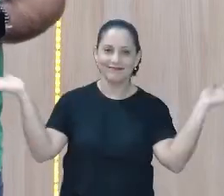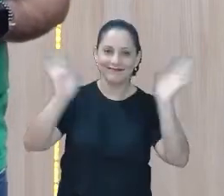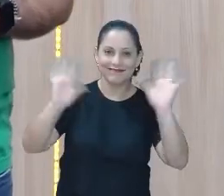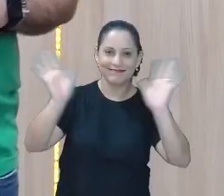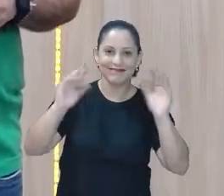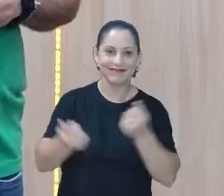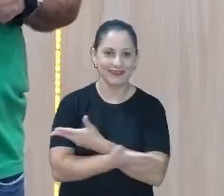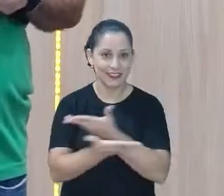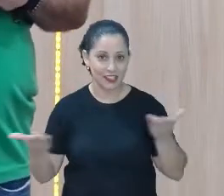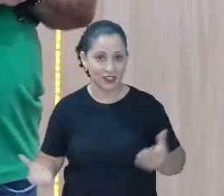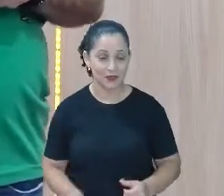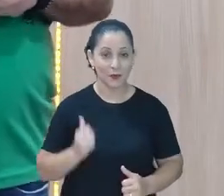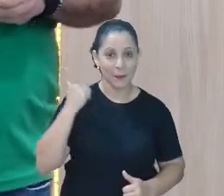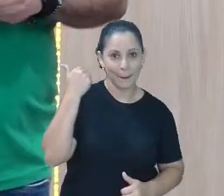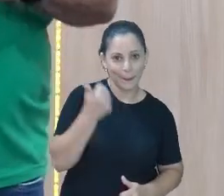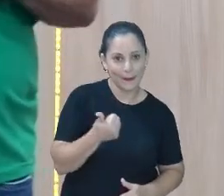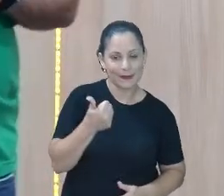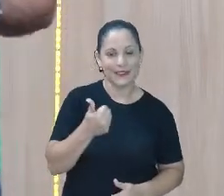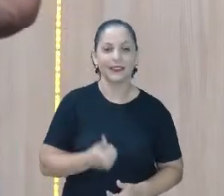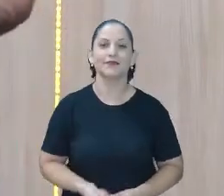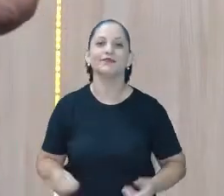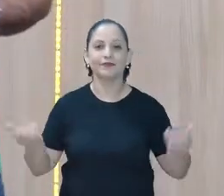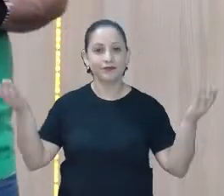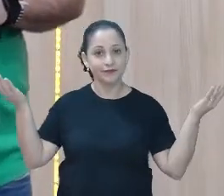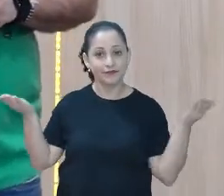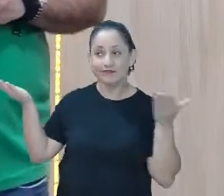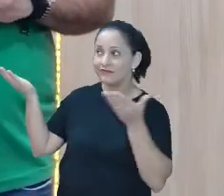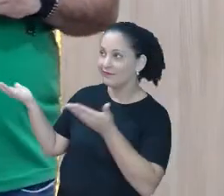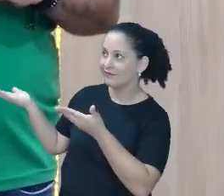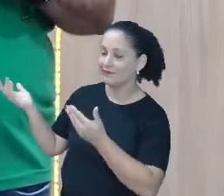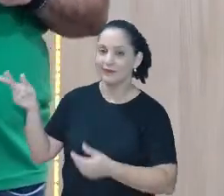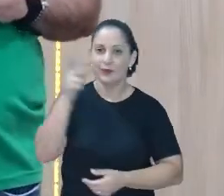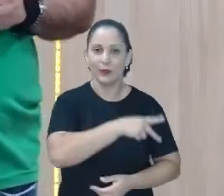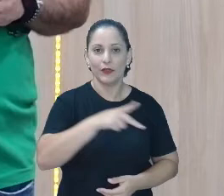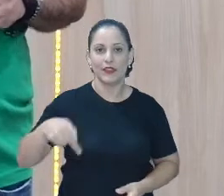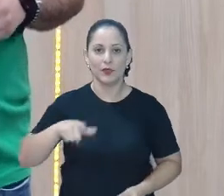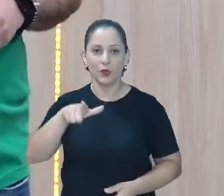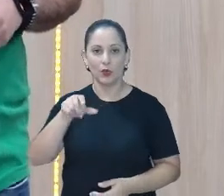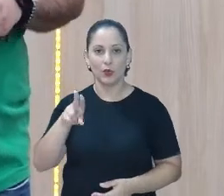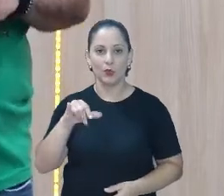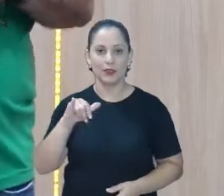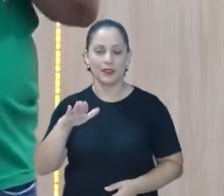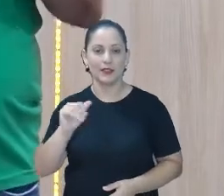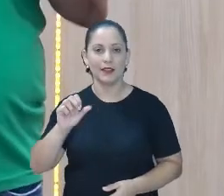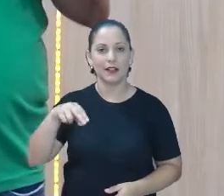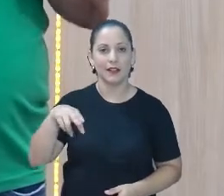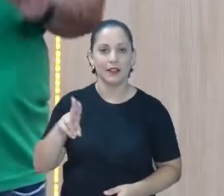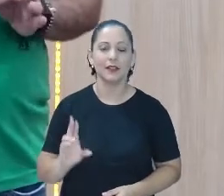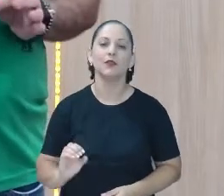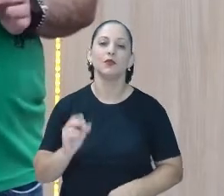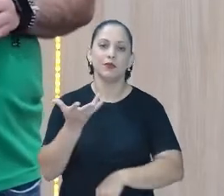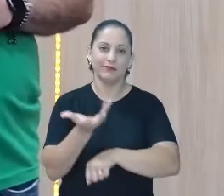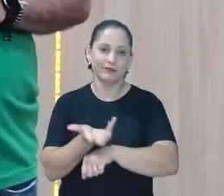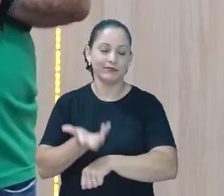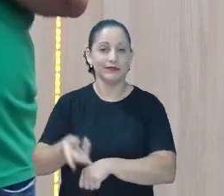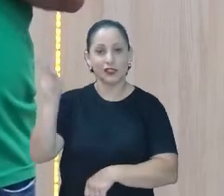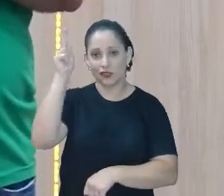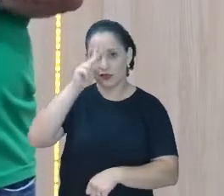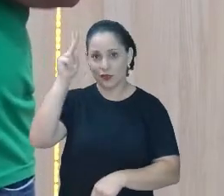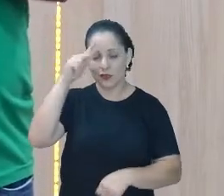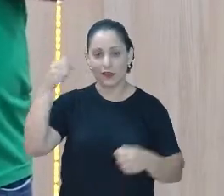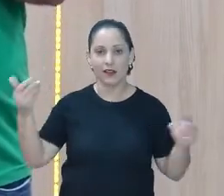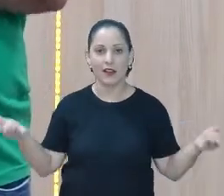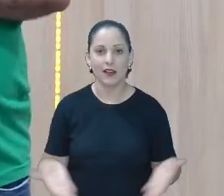Olá pessoal, tudo bom com vocês? Eu sou o professor Luciano Júnior, professor de História. Nós vamos para mais uma aula